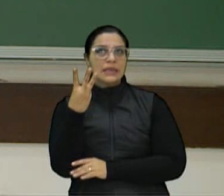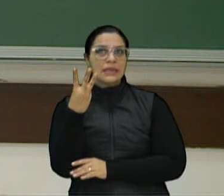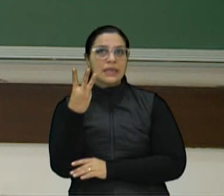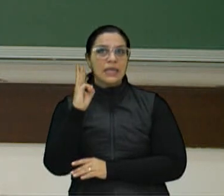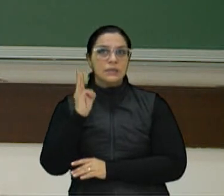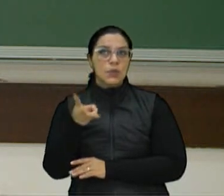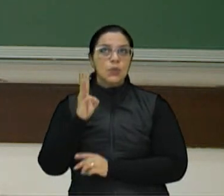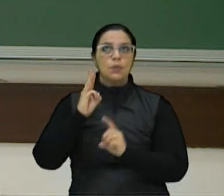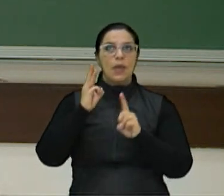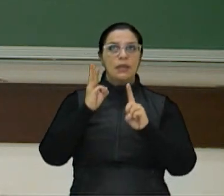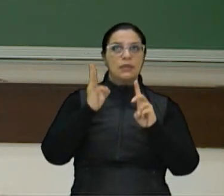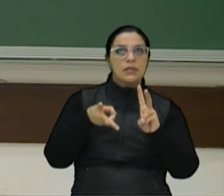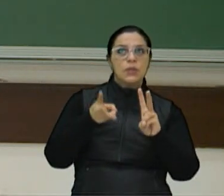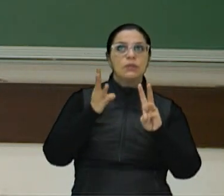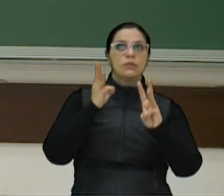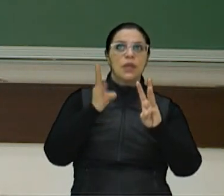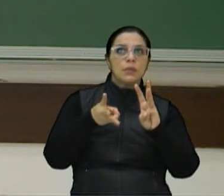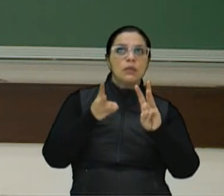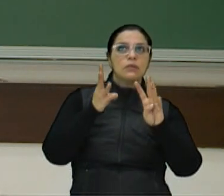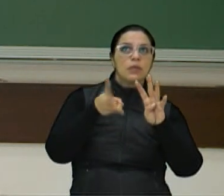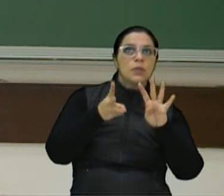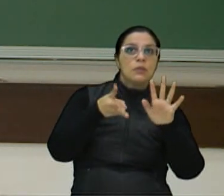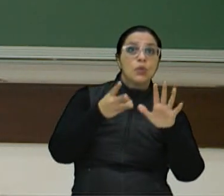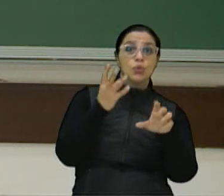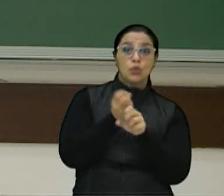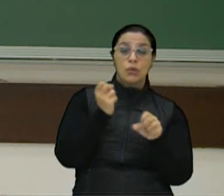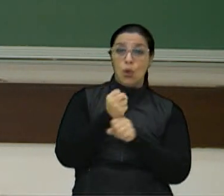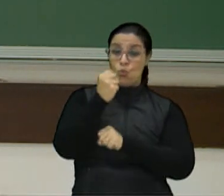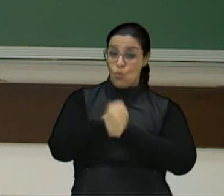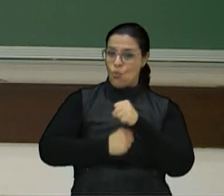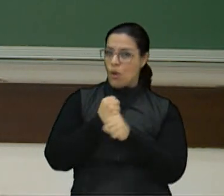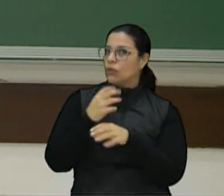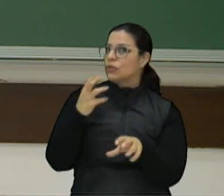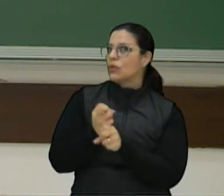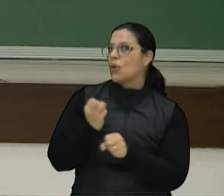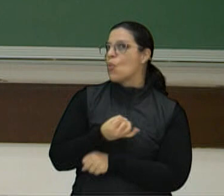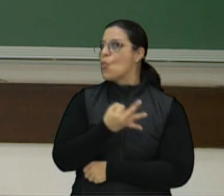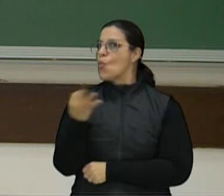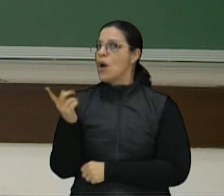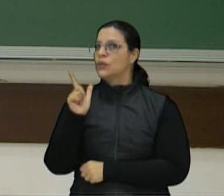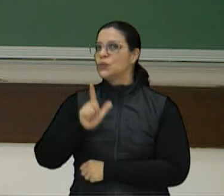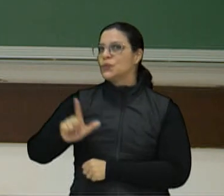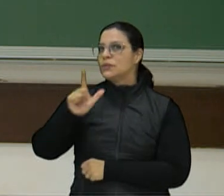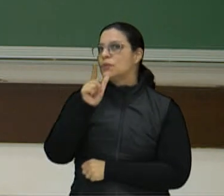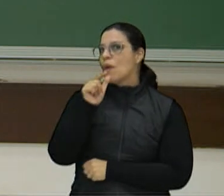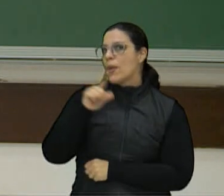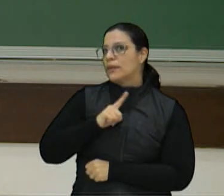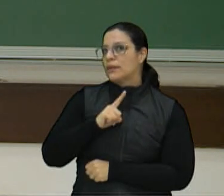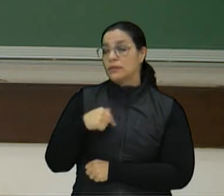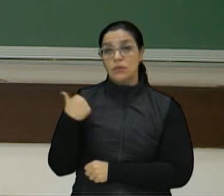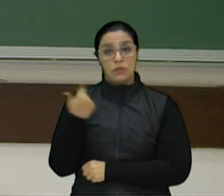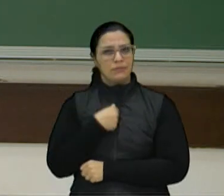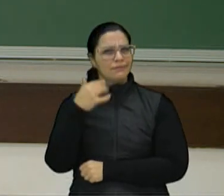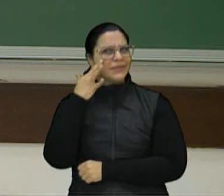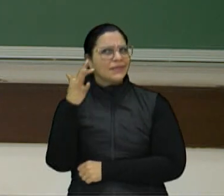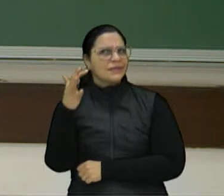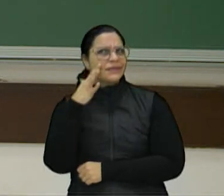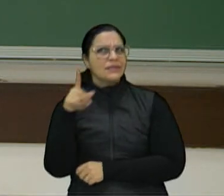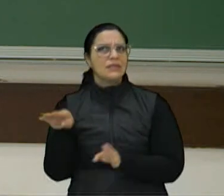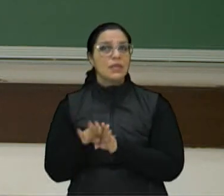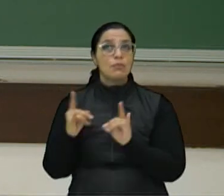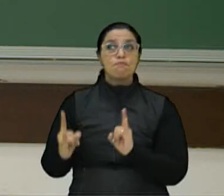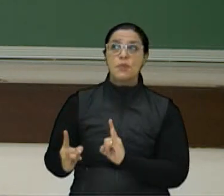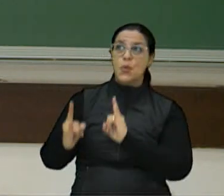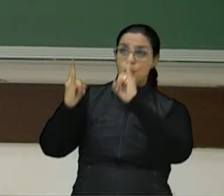mês, 3.000 litros no outro mês, no final de 12 meses o quanto que dá. Se nós pensarmos, mas então no meu